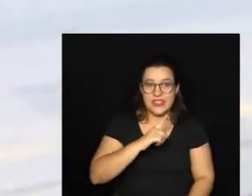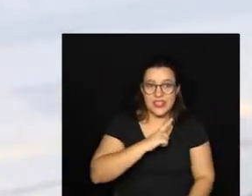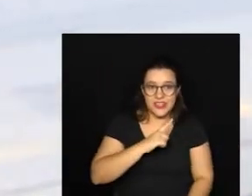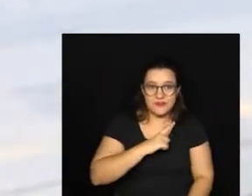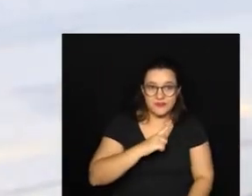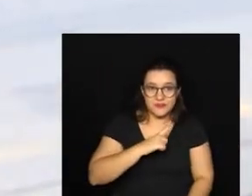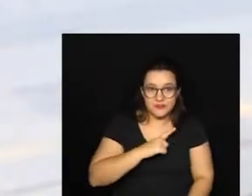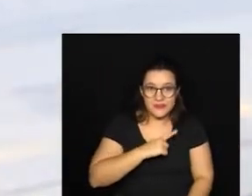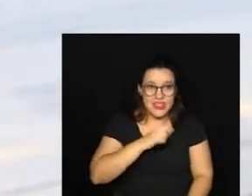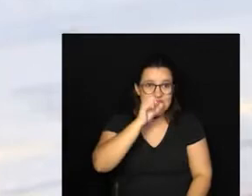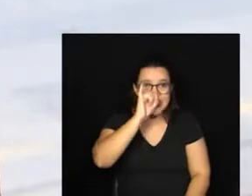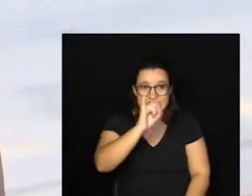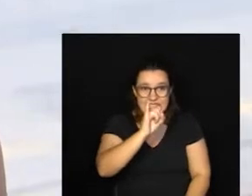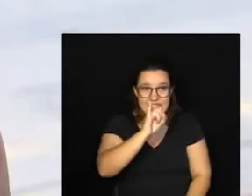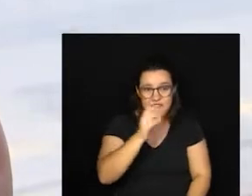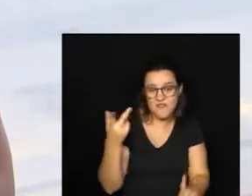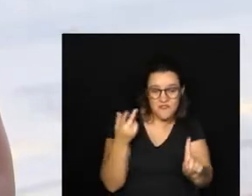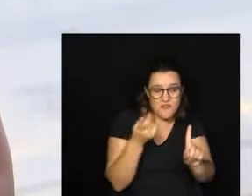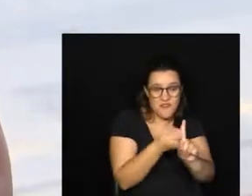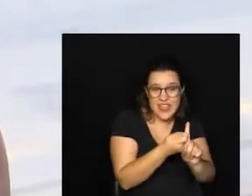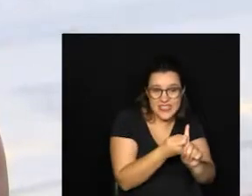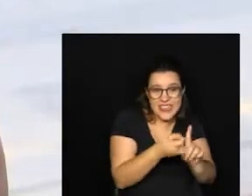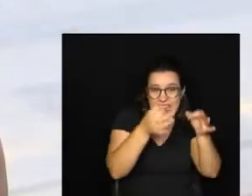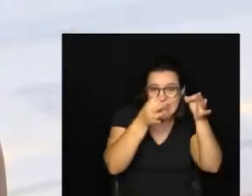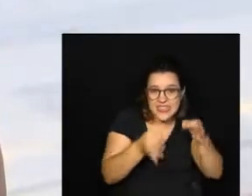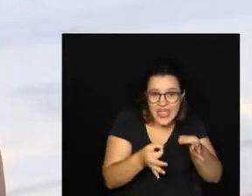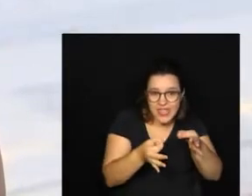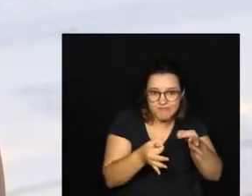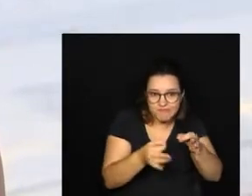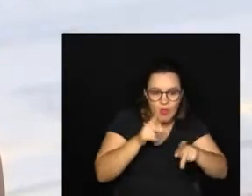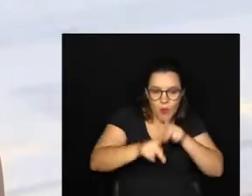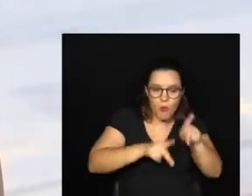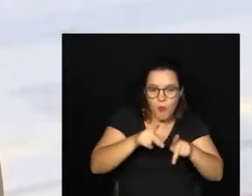a cobertura vacinal adequada da população,